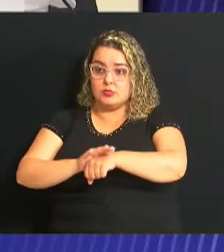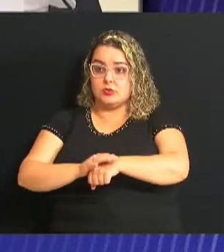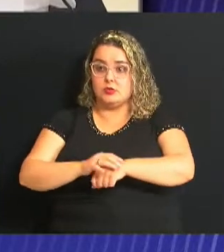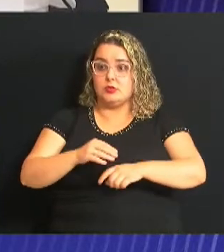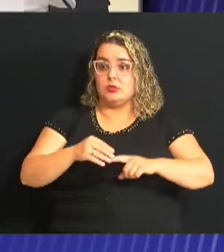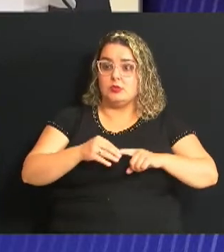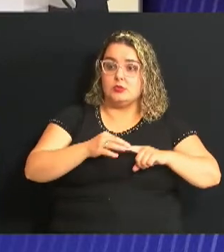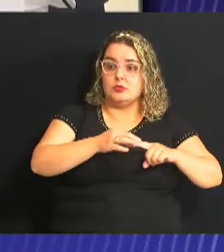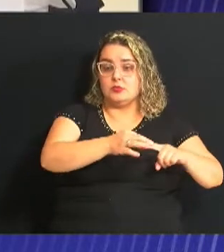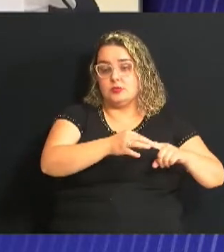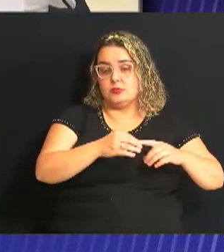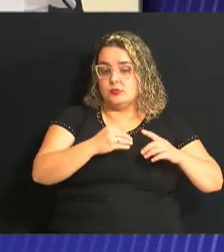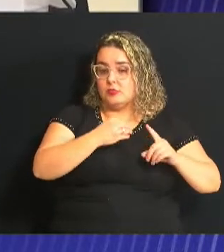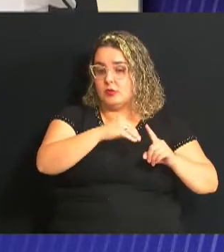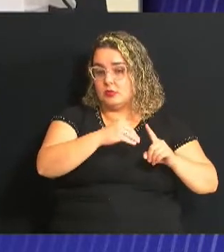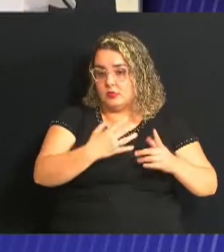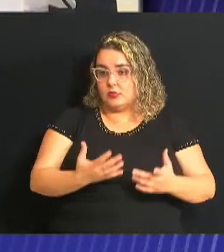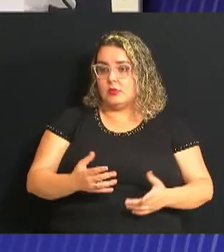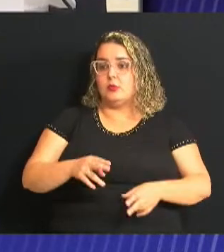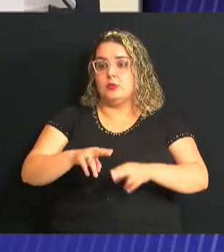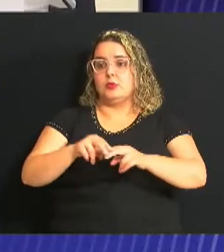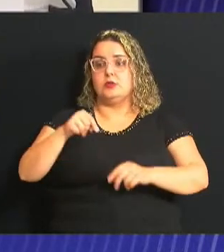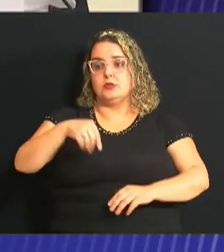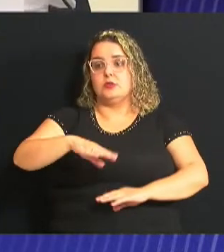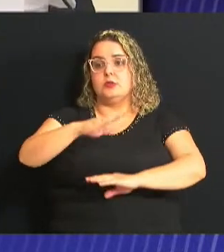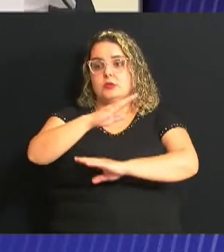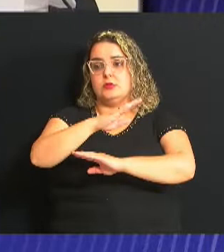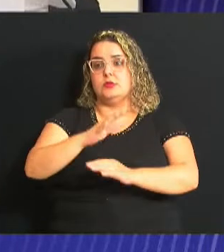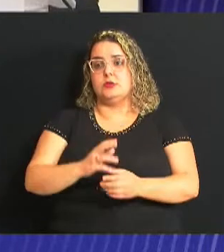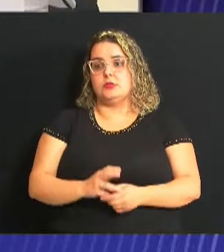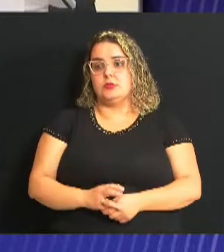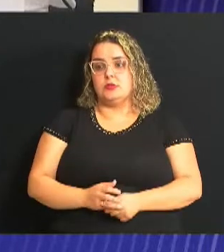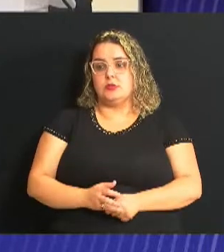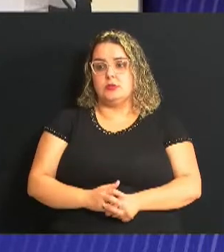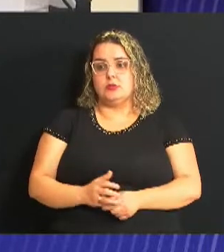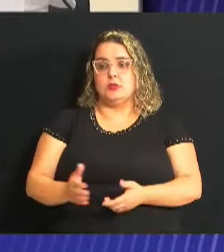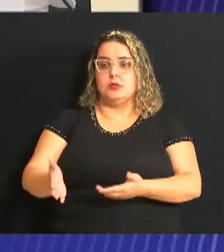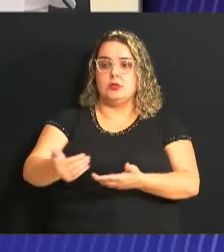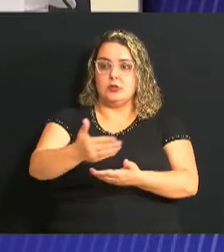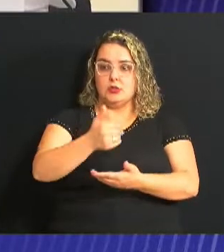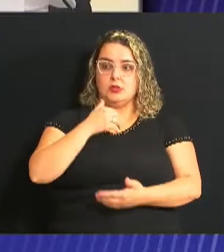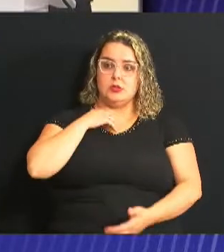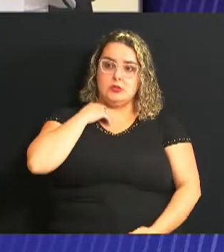privilegiados. Então é por isso que essa casa acolheu com muita